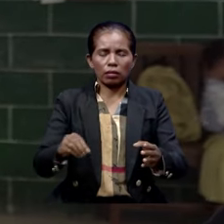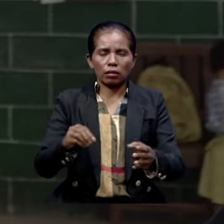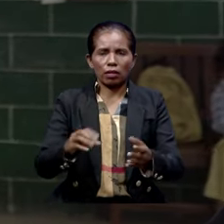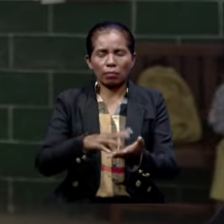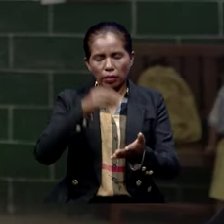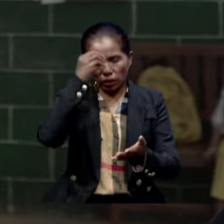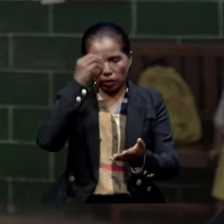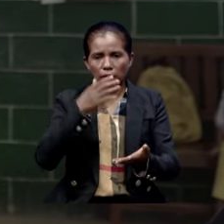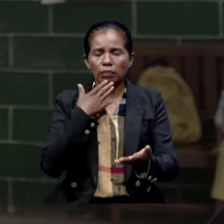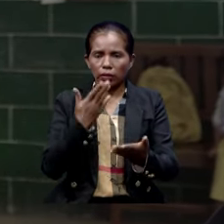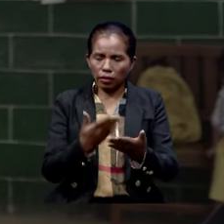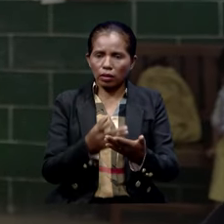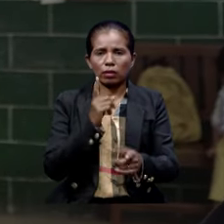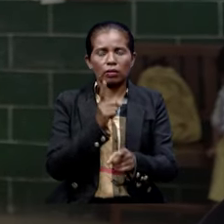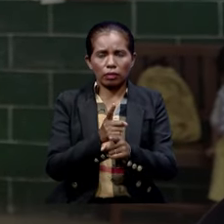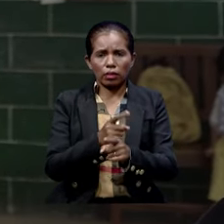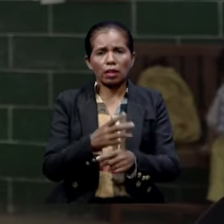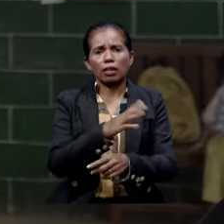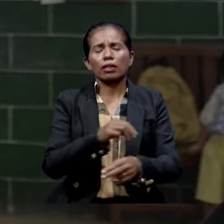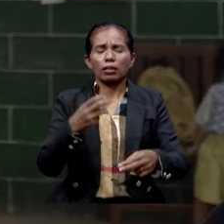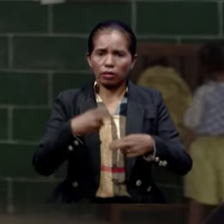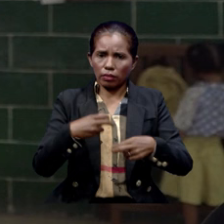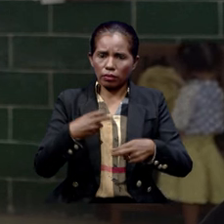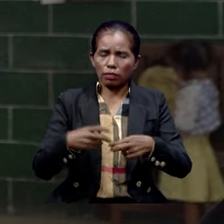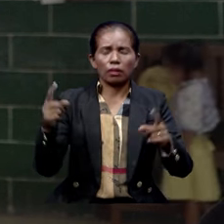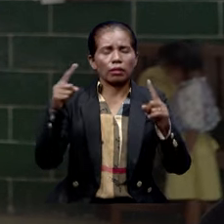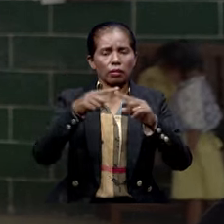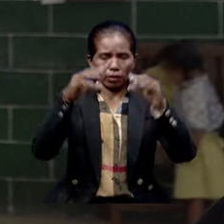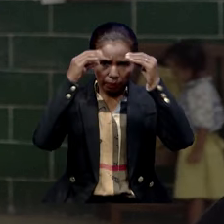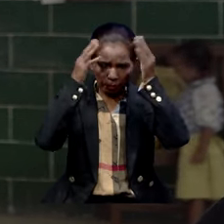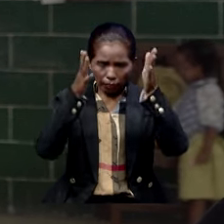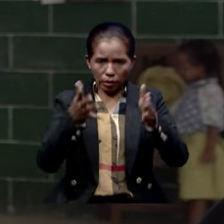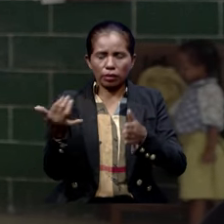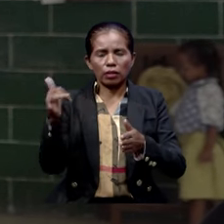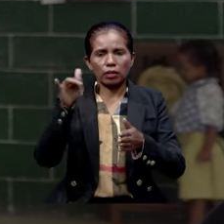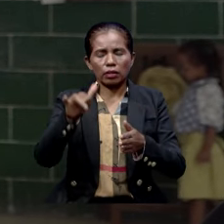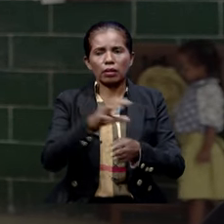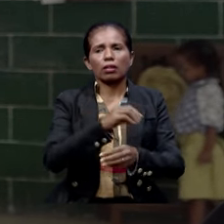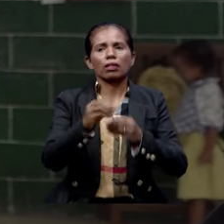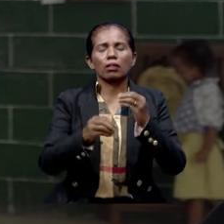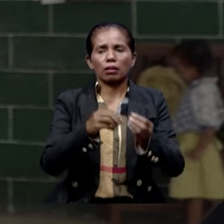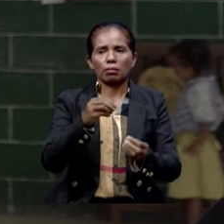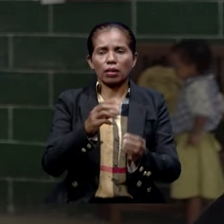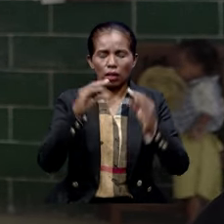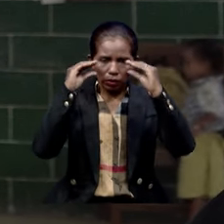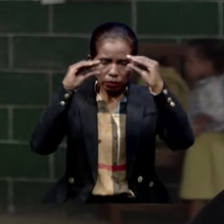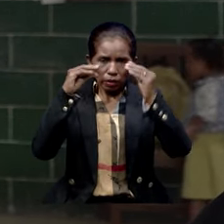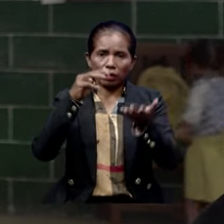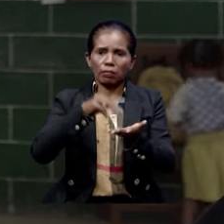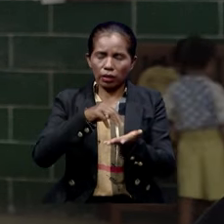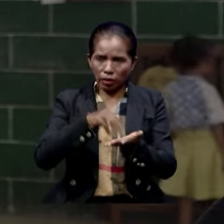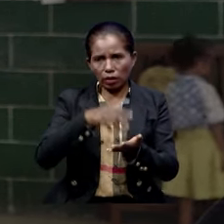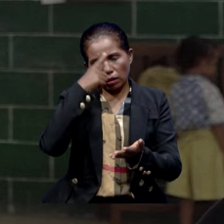aprendizagem numerásico. E tem a dificulta baia professor sira não bem que leciona matéria, tamba